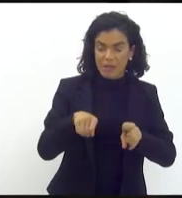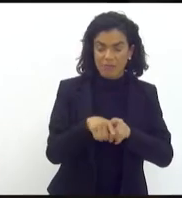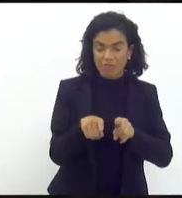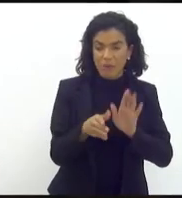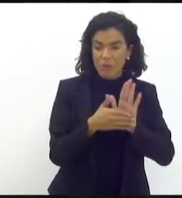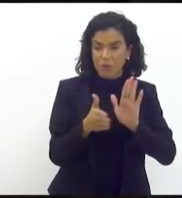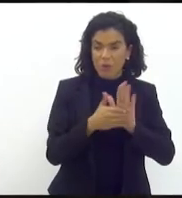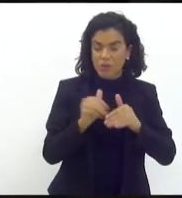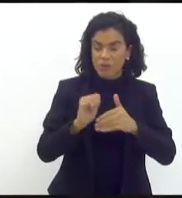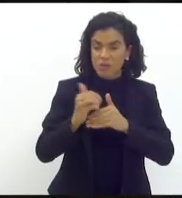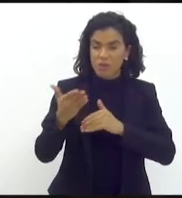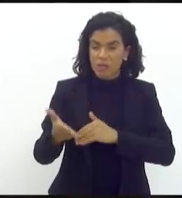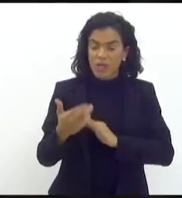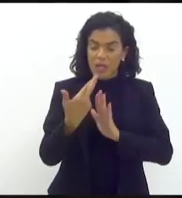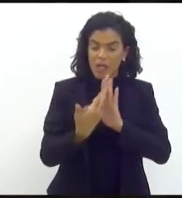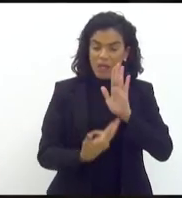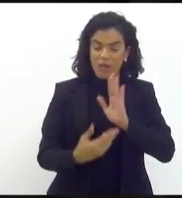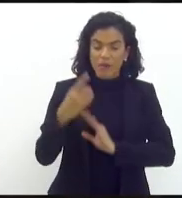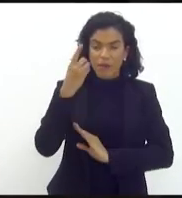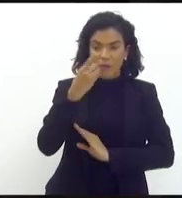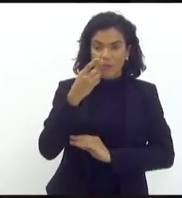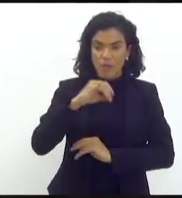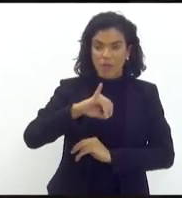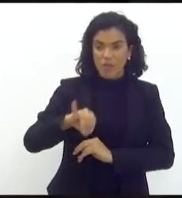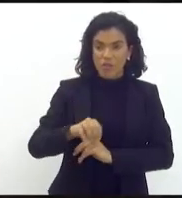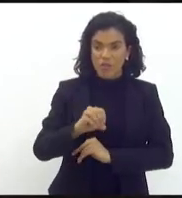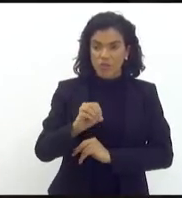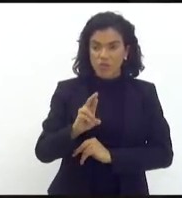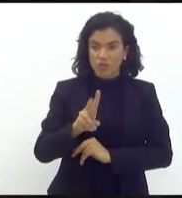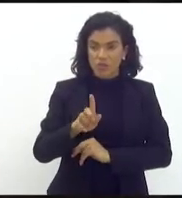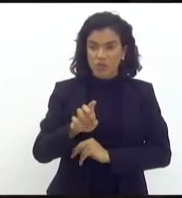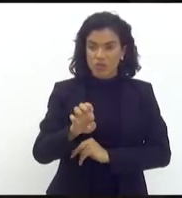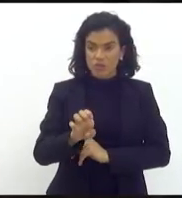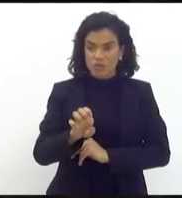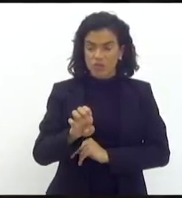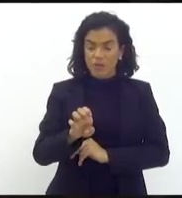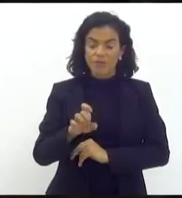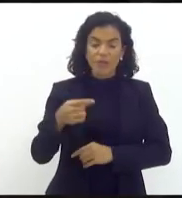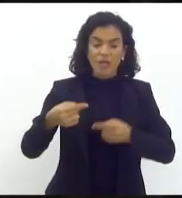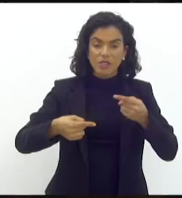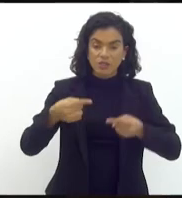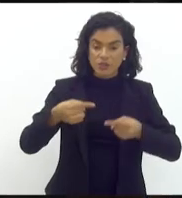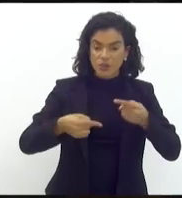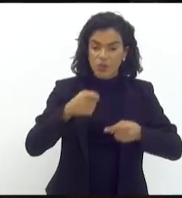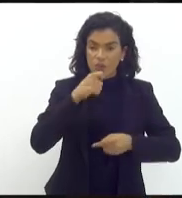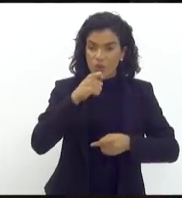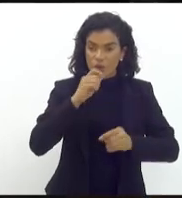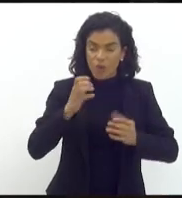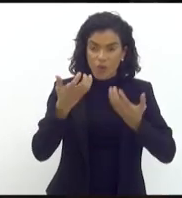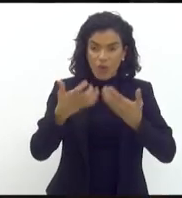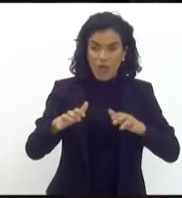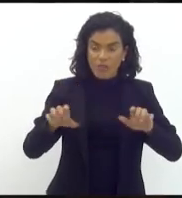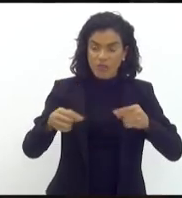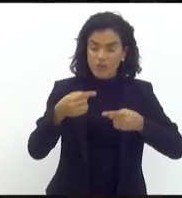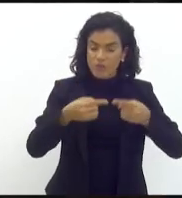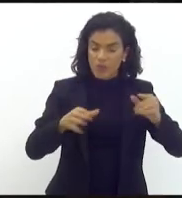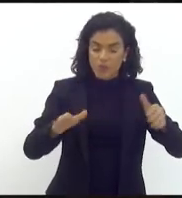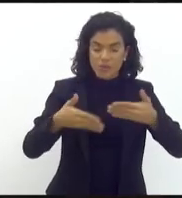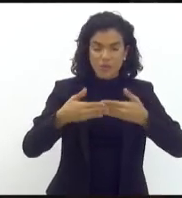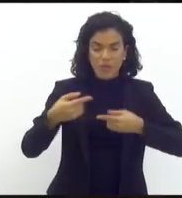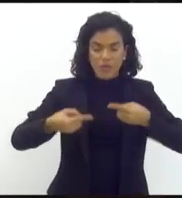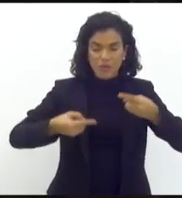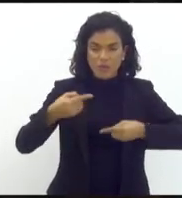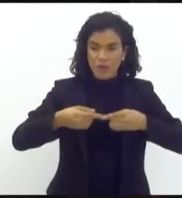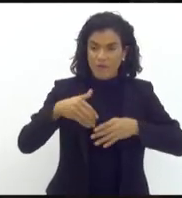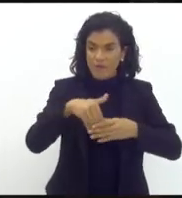favorável relatou a deputado Jorge Felipe Neto em discussão tá vendo Quem Queira discutir encerrado a